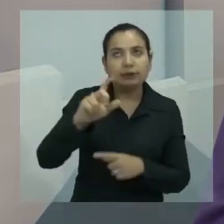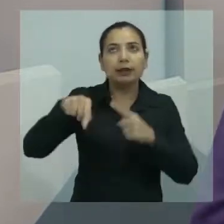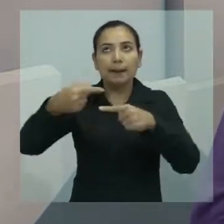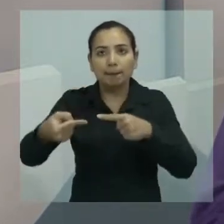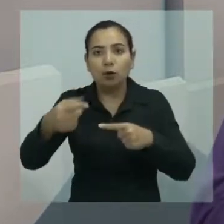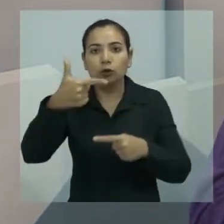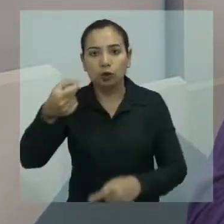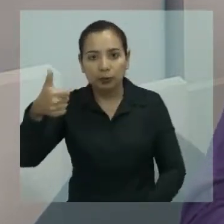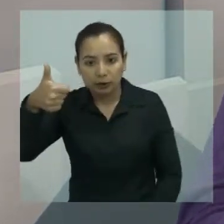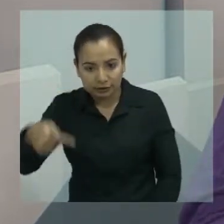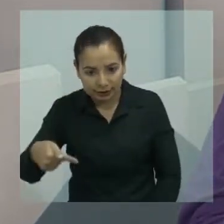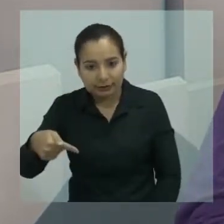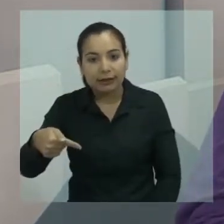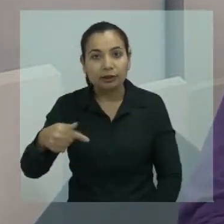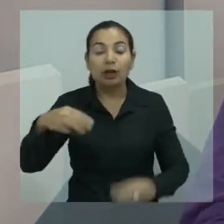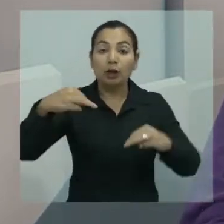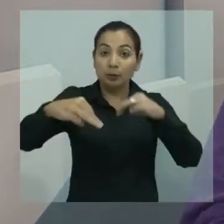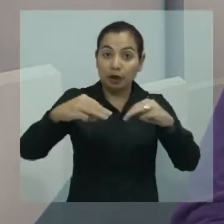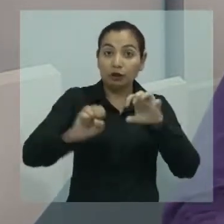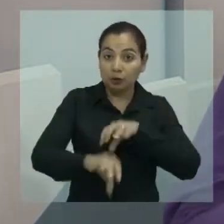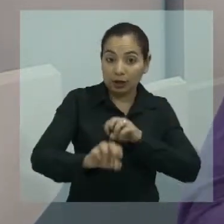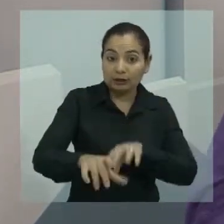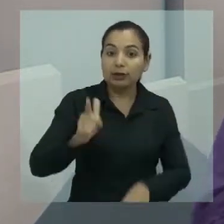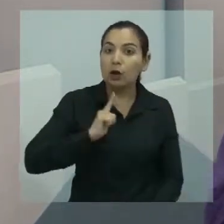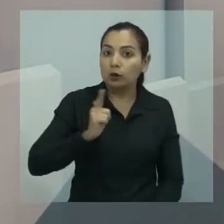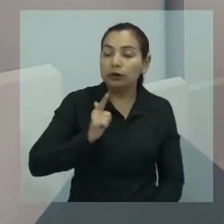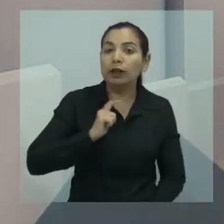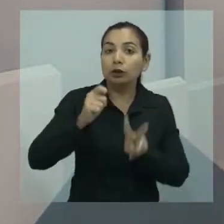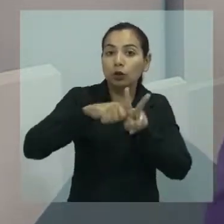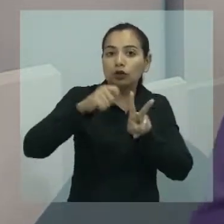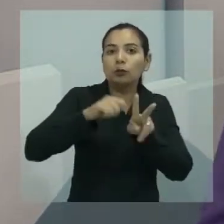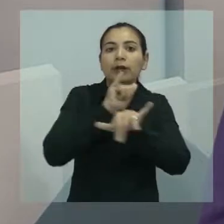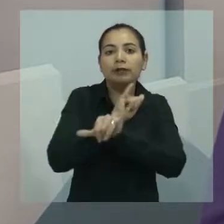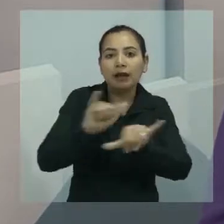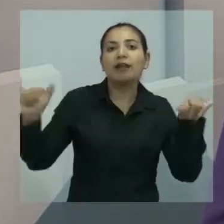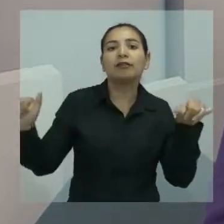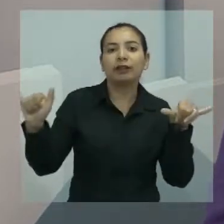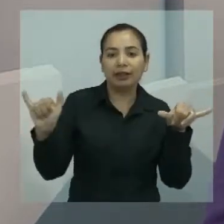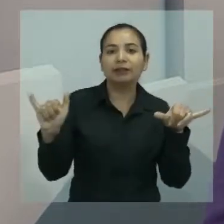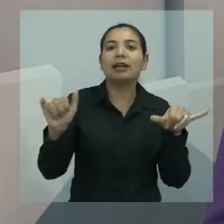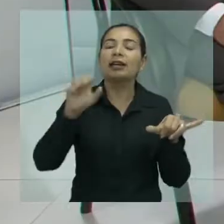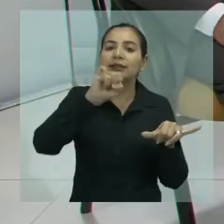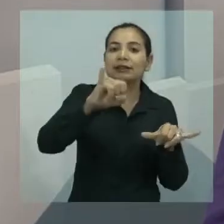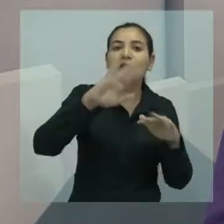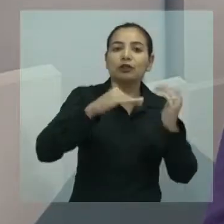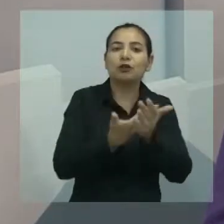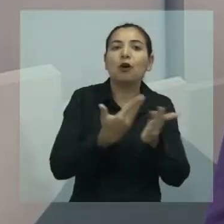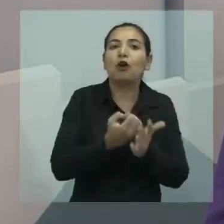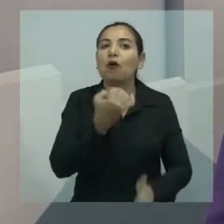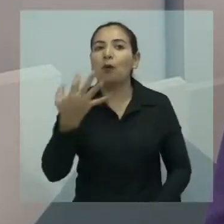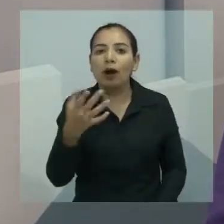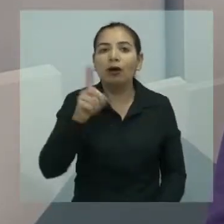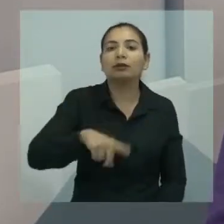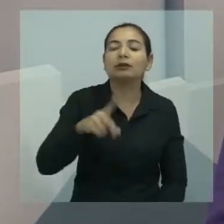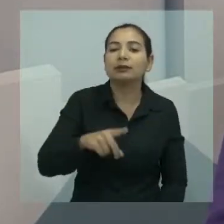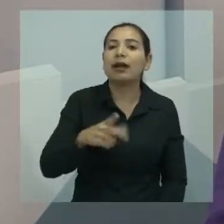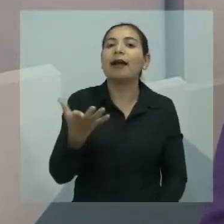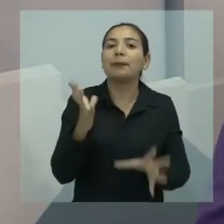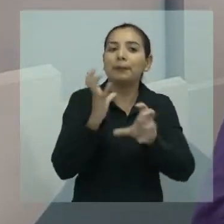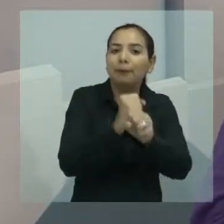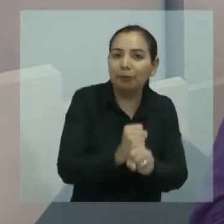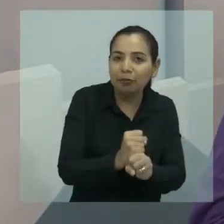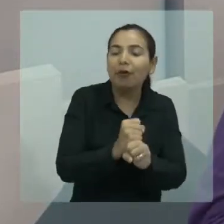anos, né? Nos anos ímpares. Então, ele foi calculado em 2015, calculado em 2017. E o Ministério da Educação leva, em média, 6 meses